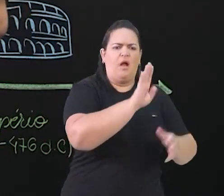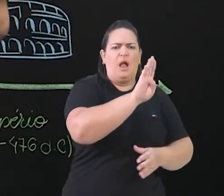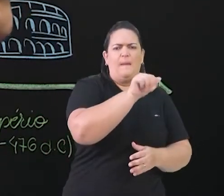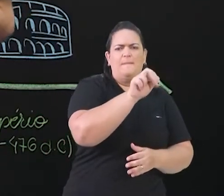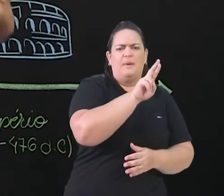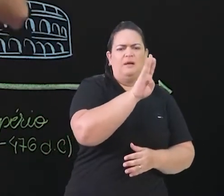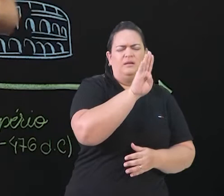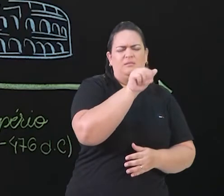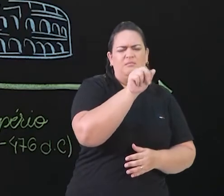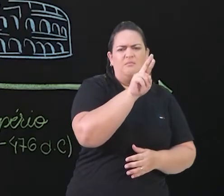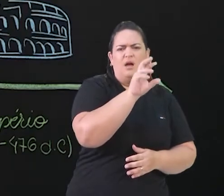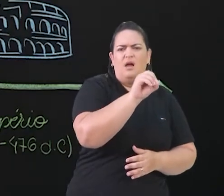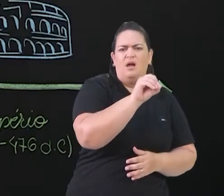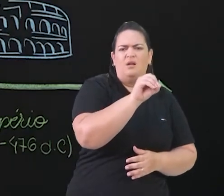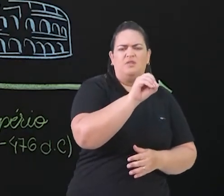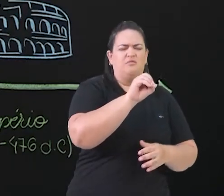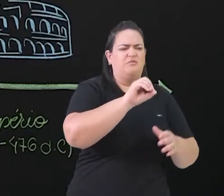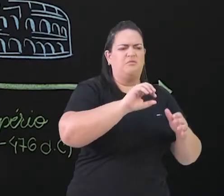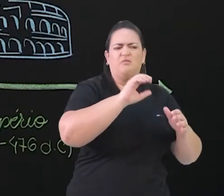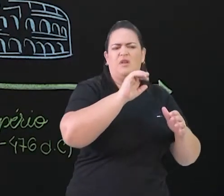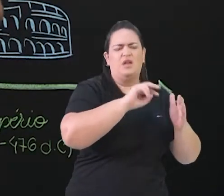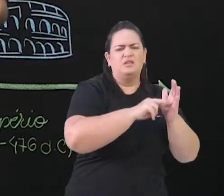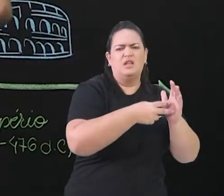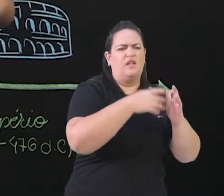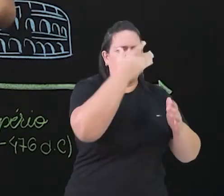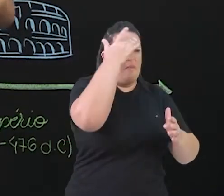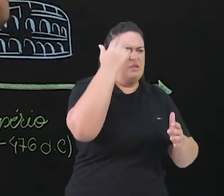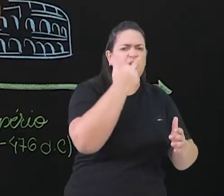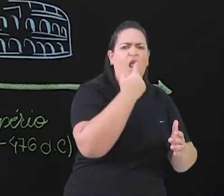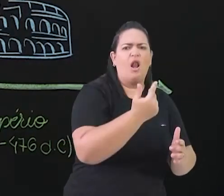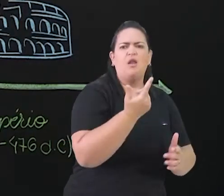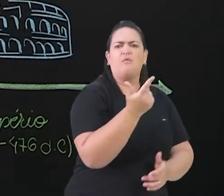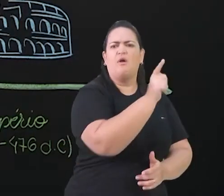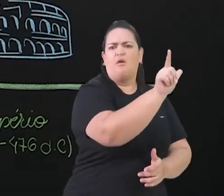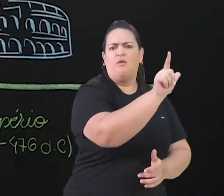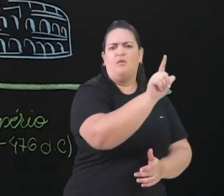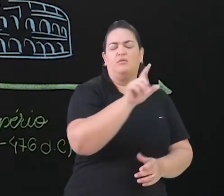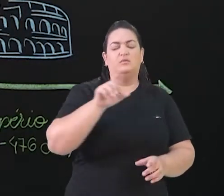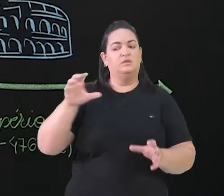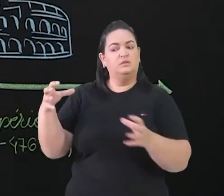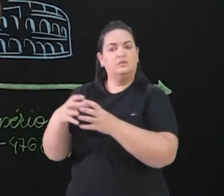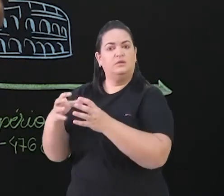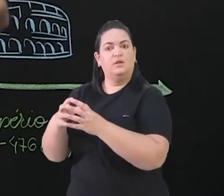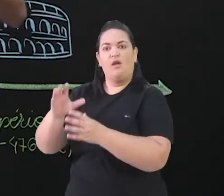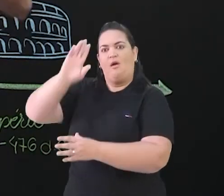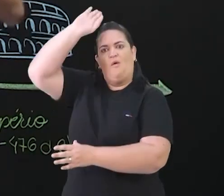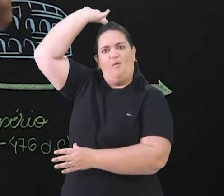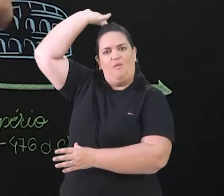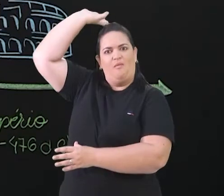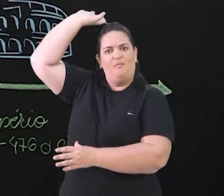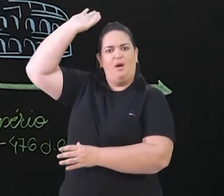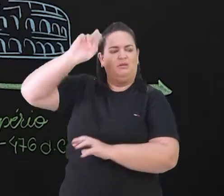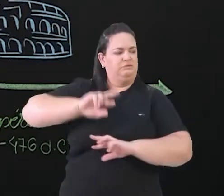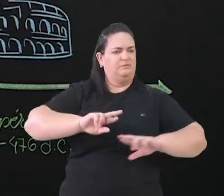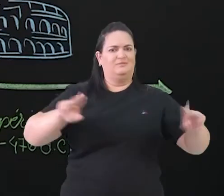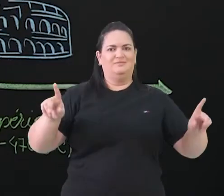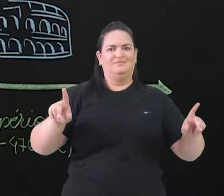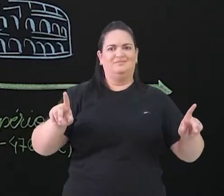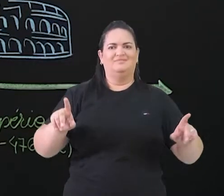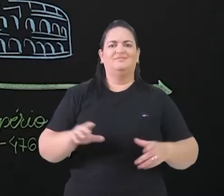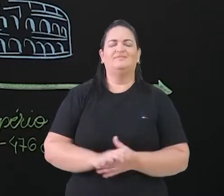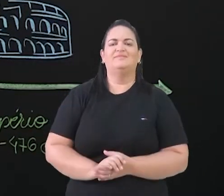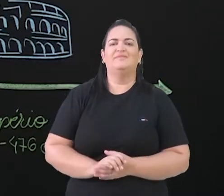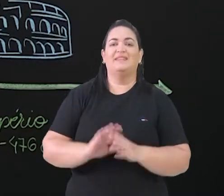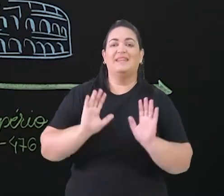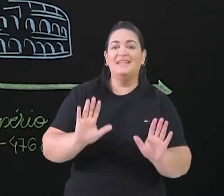esse referencial. Outra coisa importante de se comentar é que é nessa época que a cultura romana se